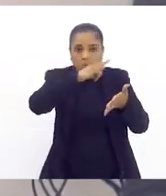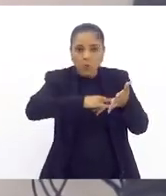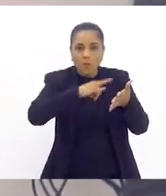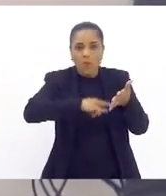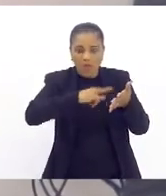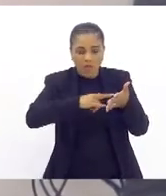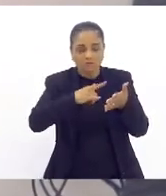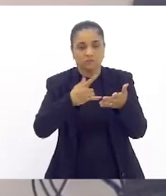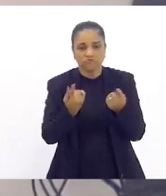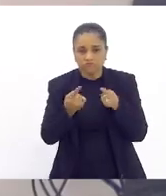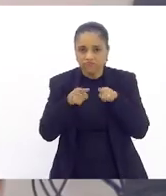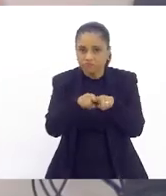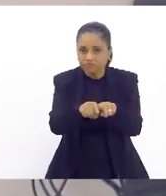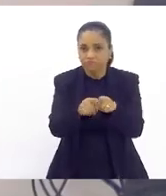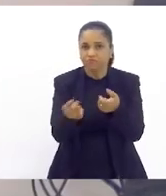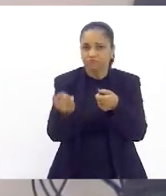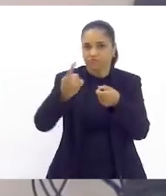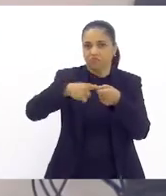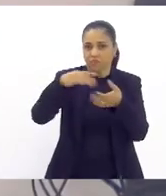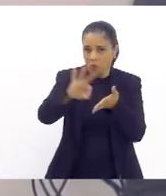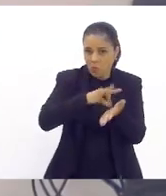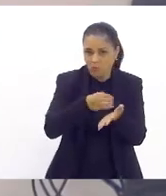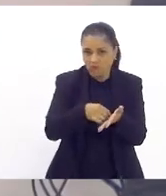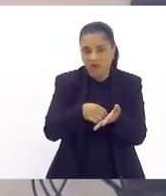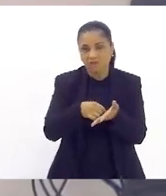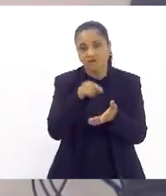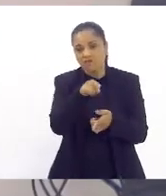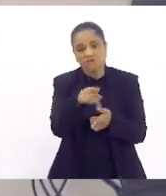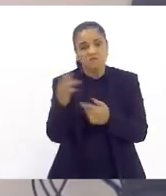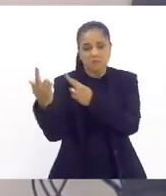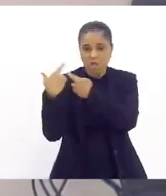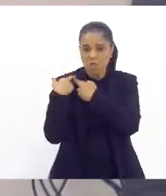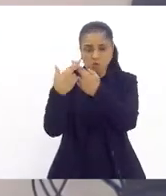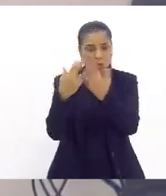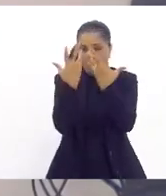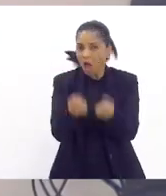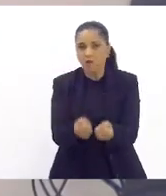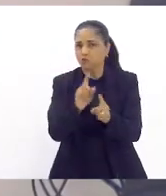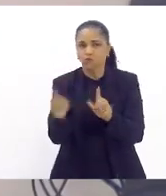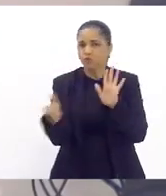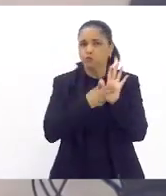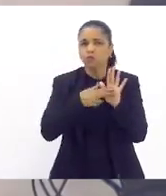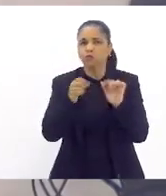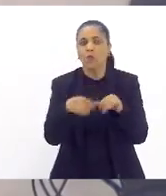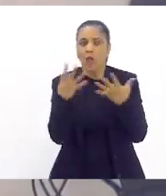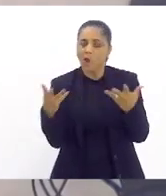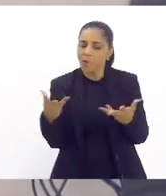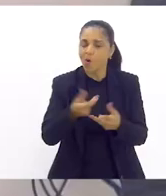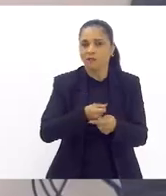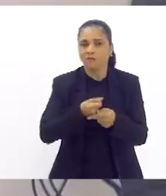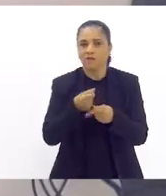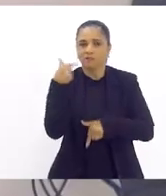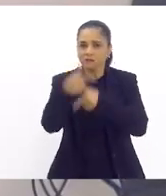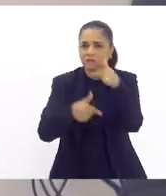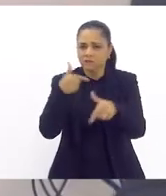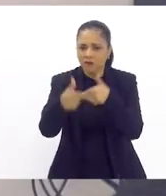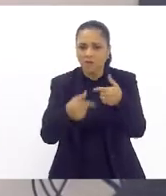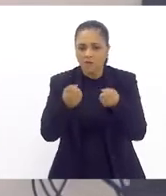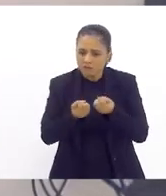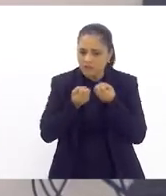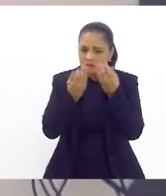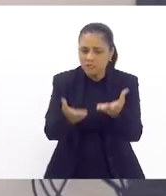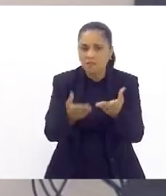entregam em qualquer contrapartida sem que vocês Inclusive a sua louca responsabilidade de melhorar a qualidade dos serviços de vocês e prestar atendimento